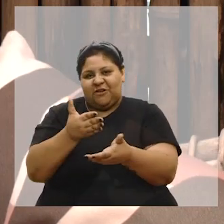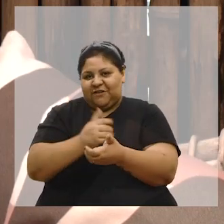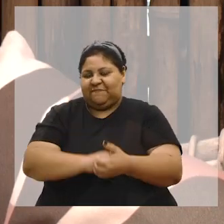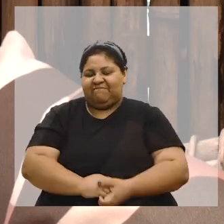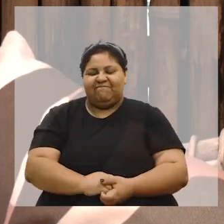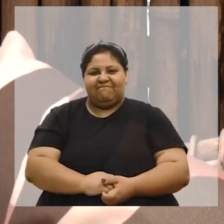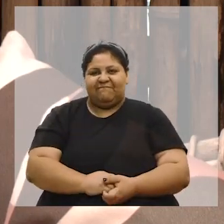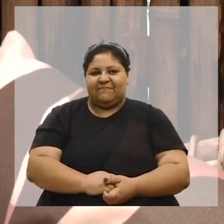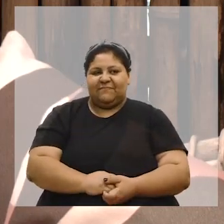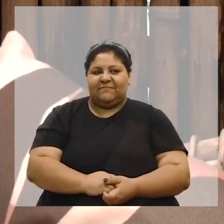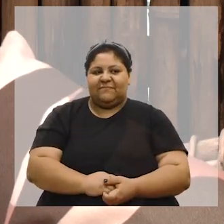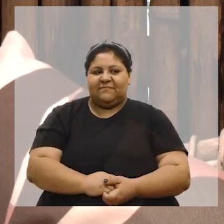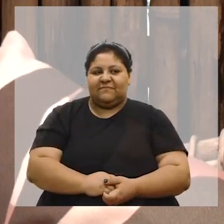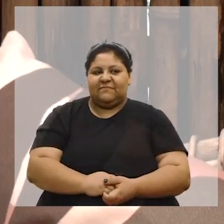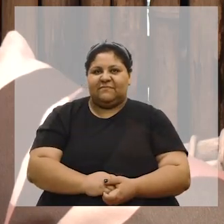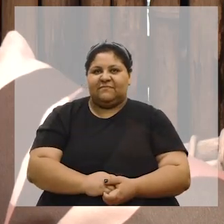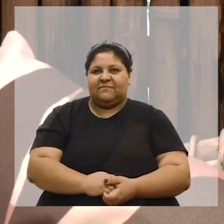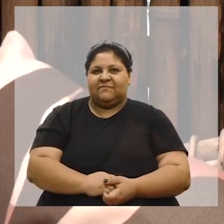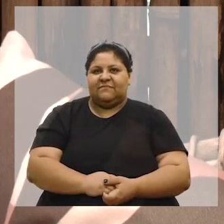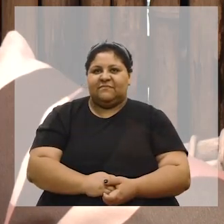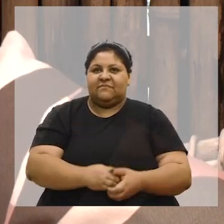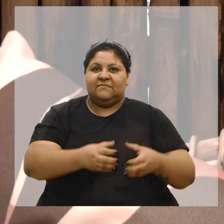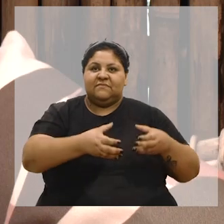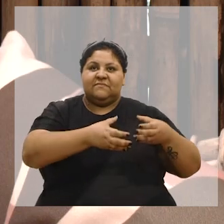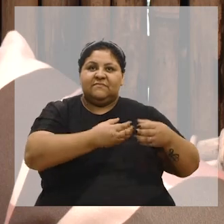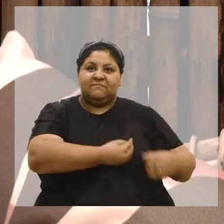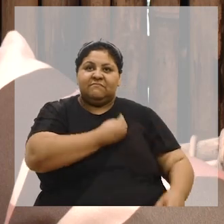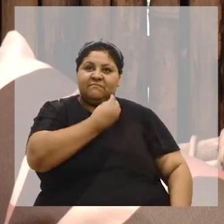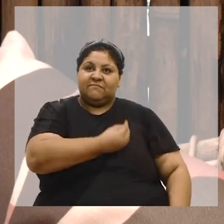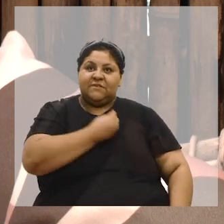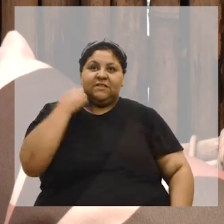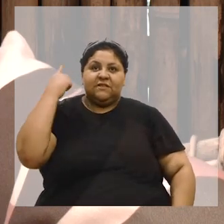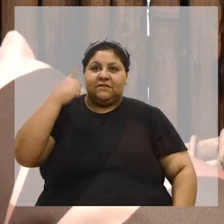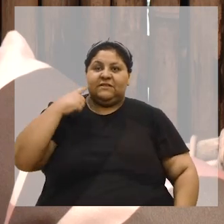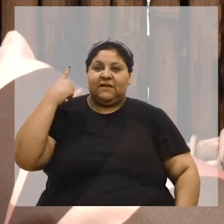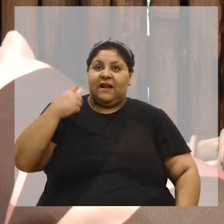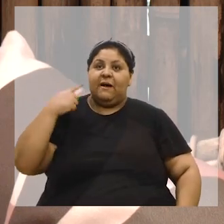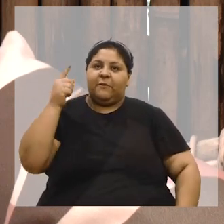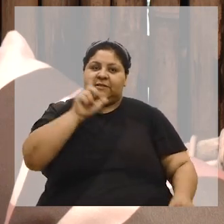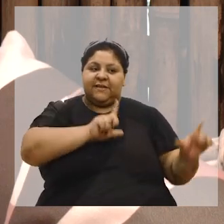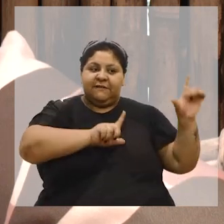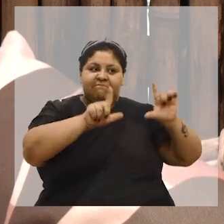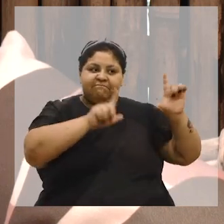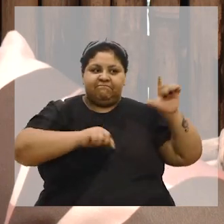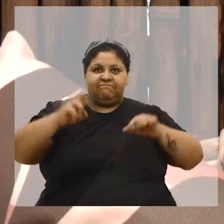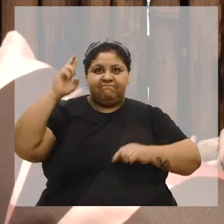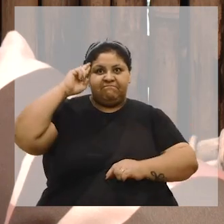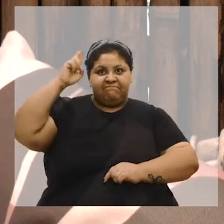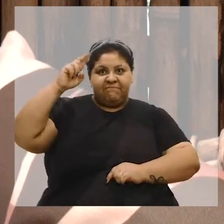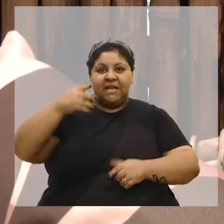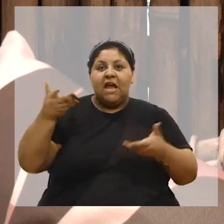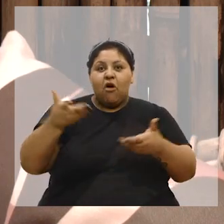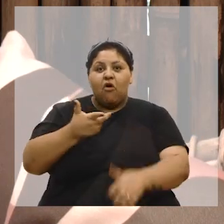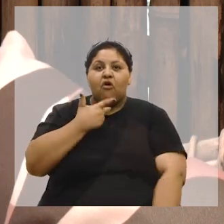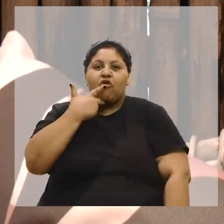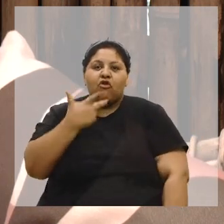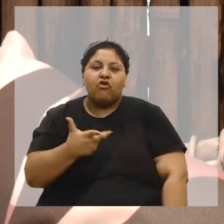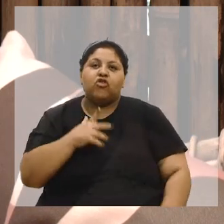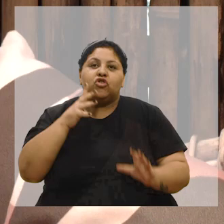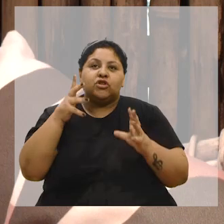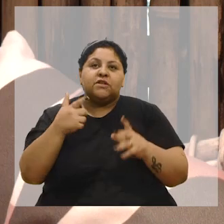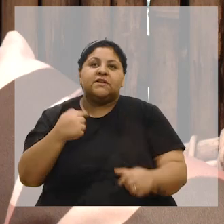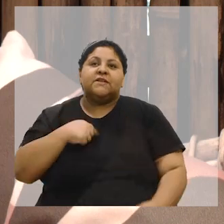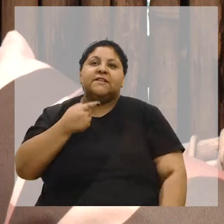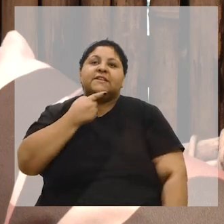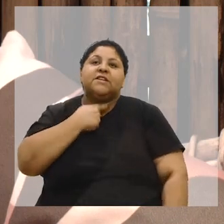eu estou vivendo hoje, eu não ia estar vivendo essa loucura que é o MasterChef. Então, eu queria